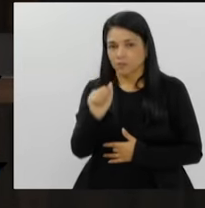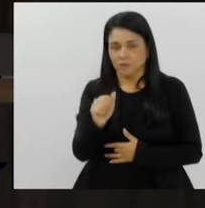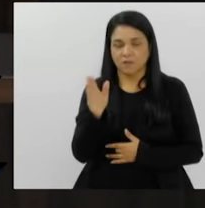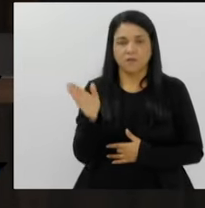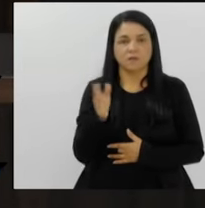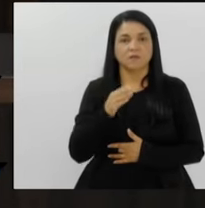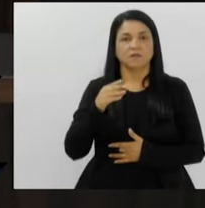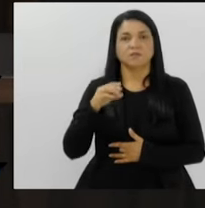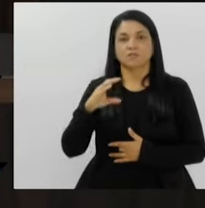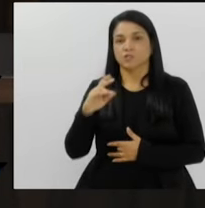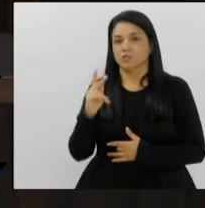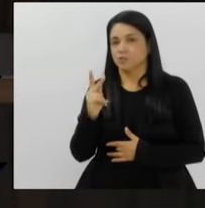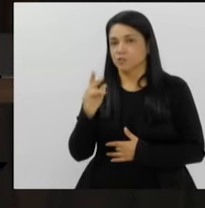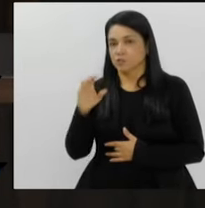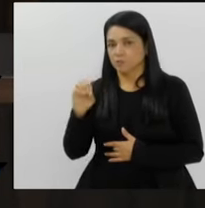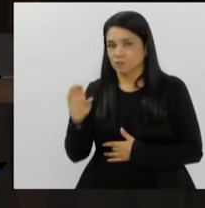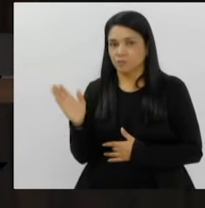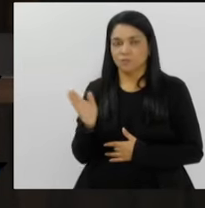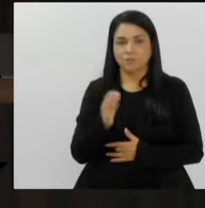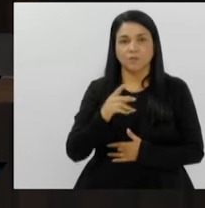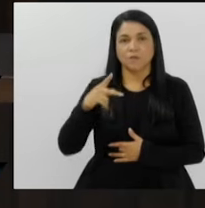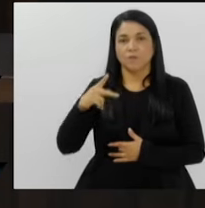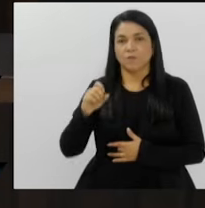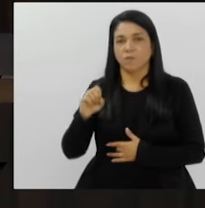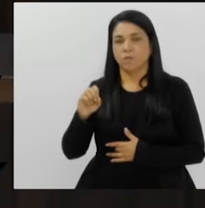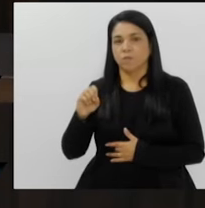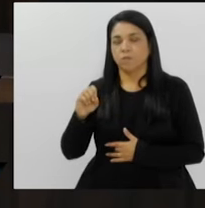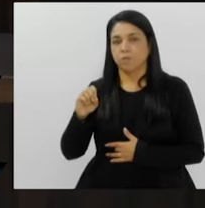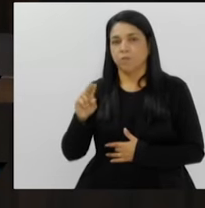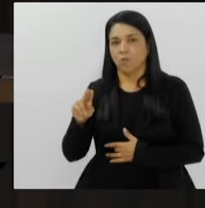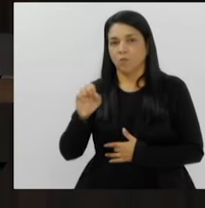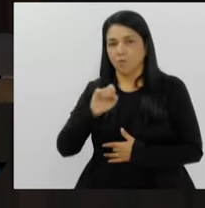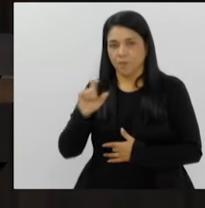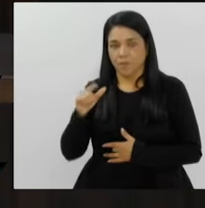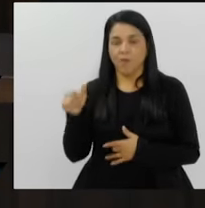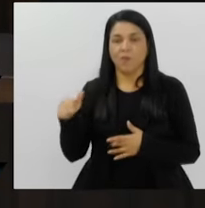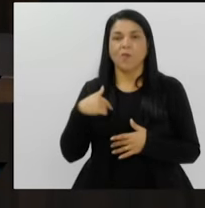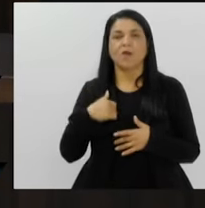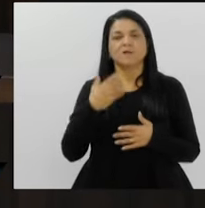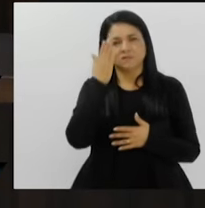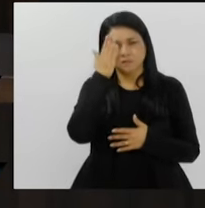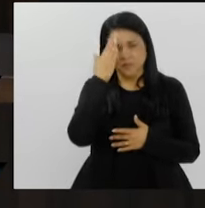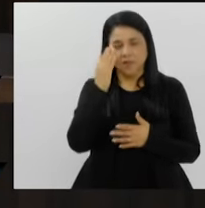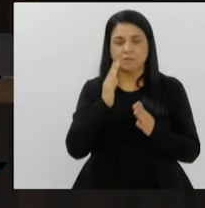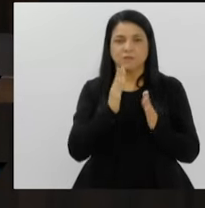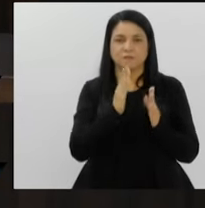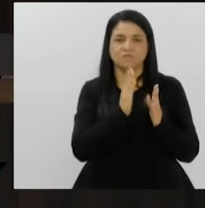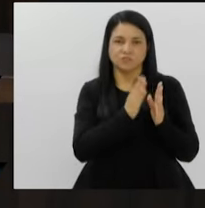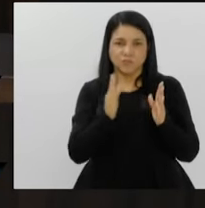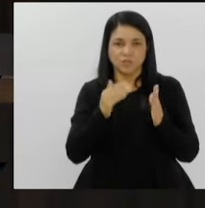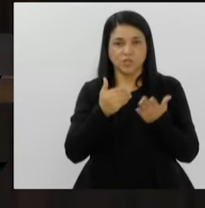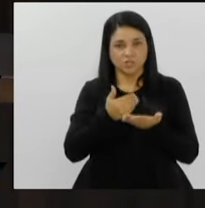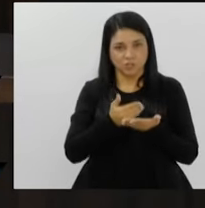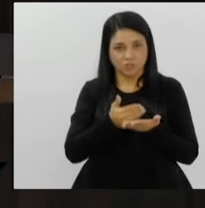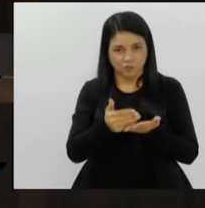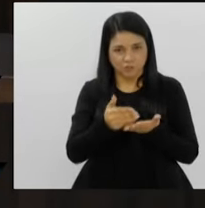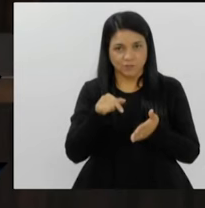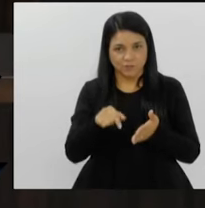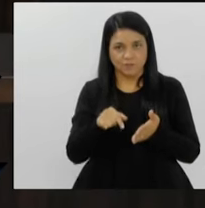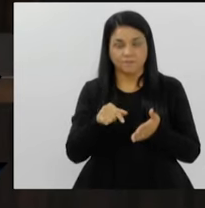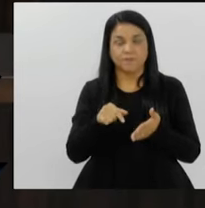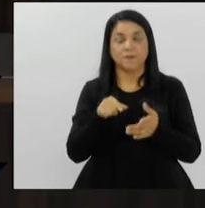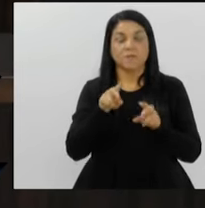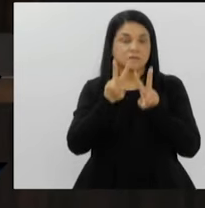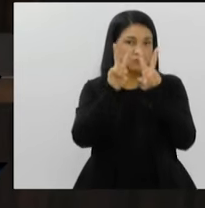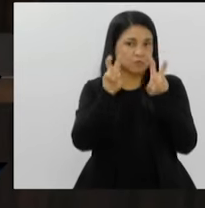apesar da gente saber que as nossas explanações eram motivos de expediente inicial e final, como o caso